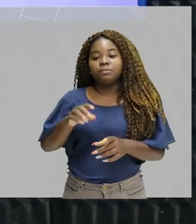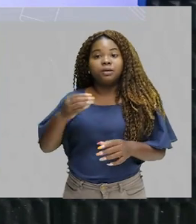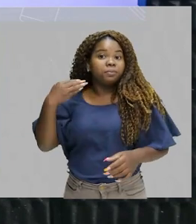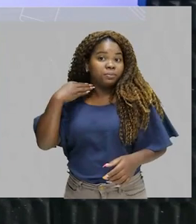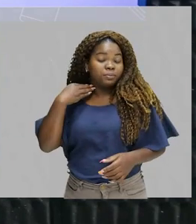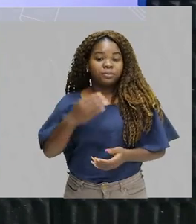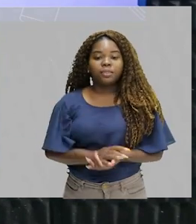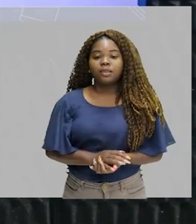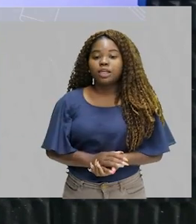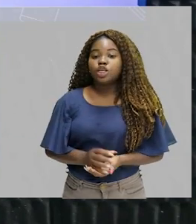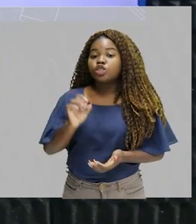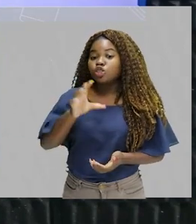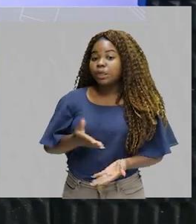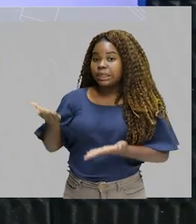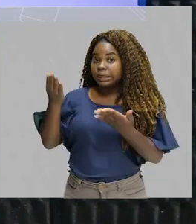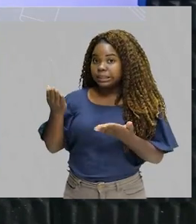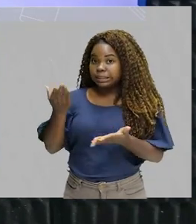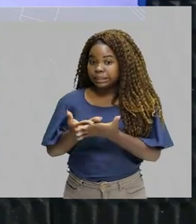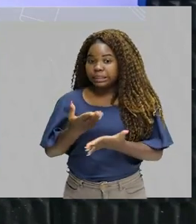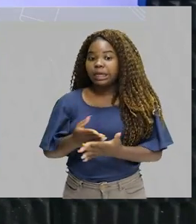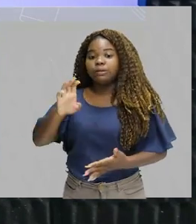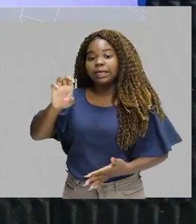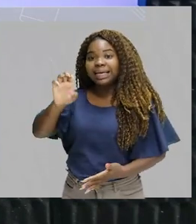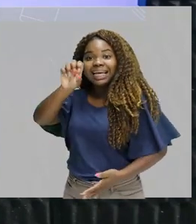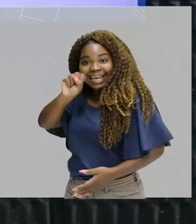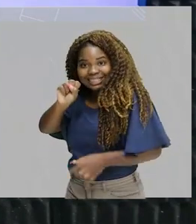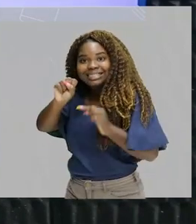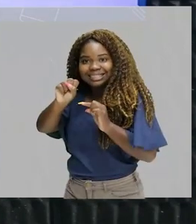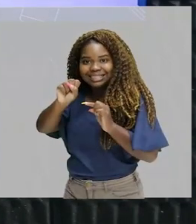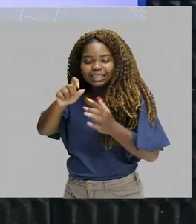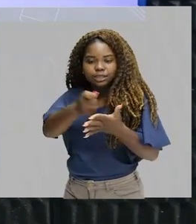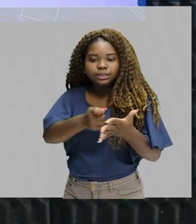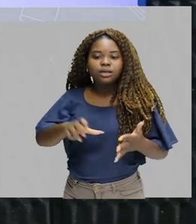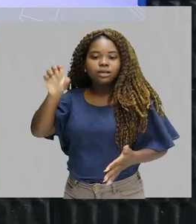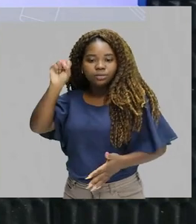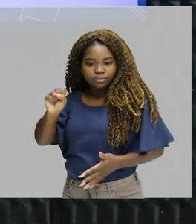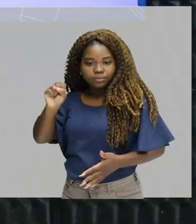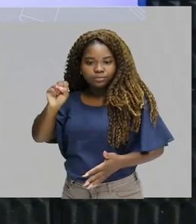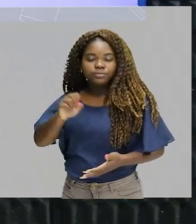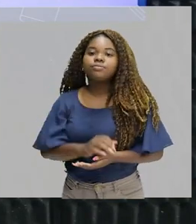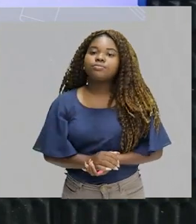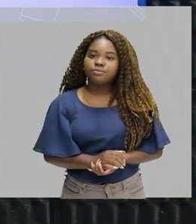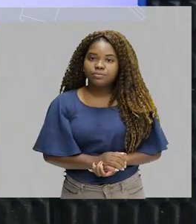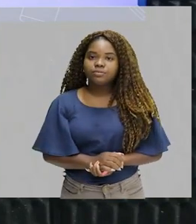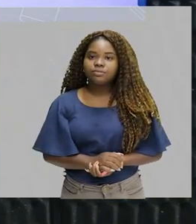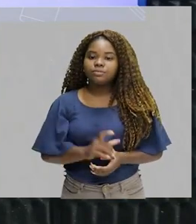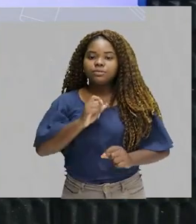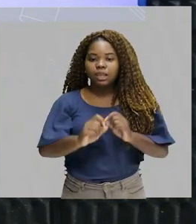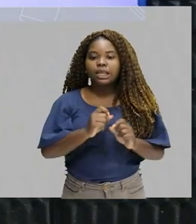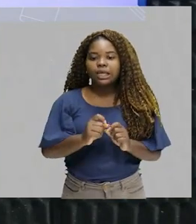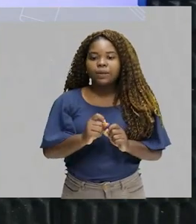e beleza estratificação vem de extrato com s que significa